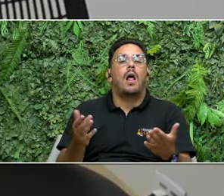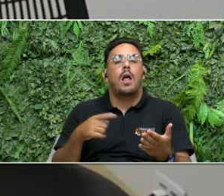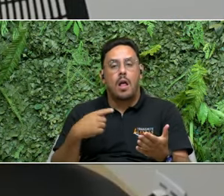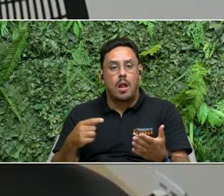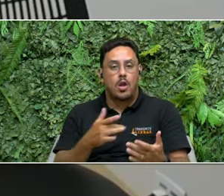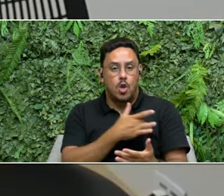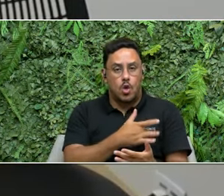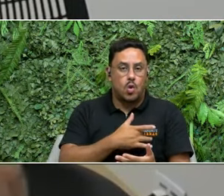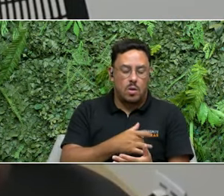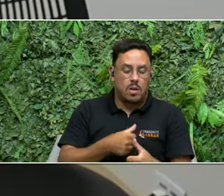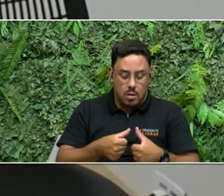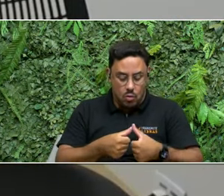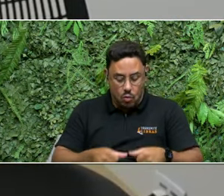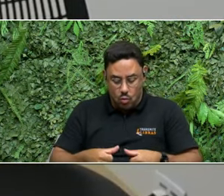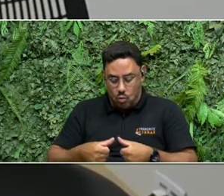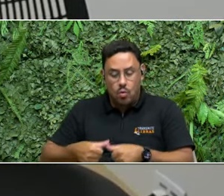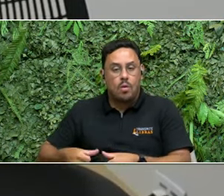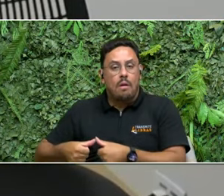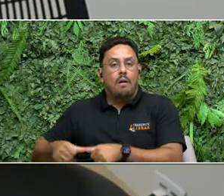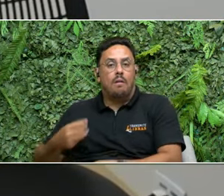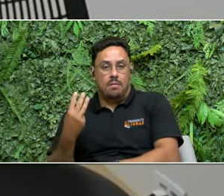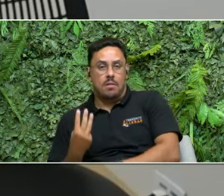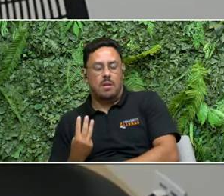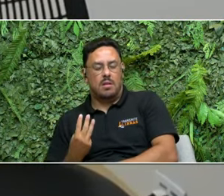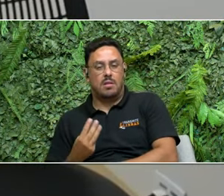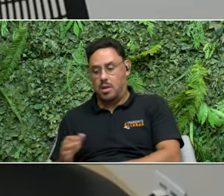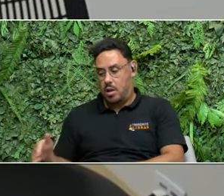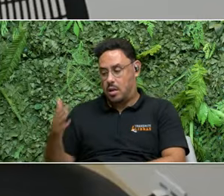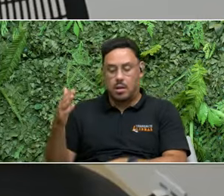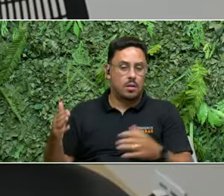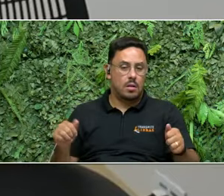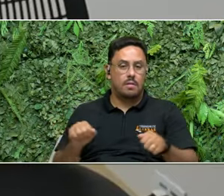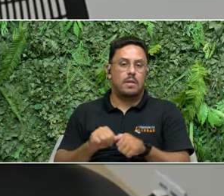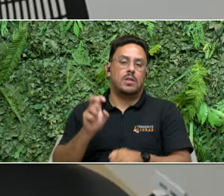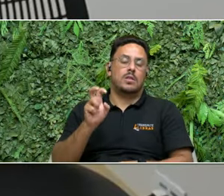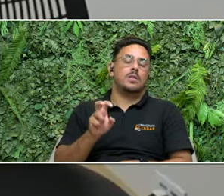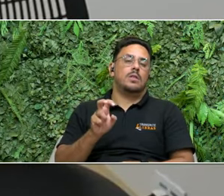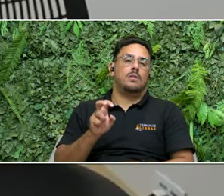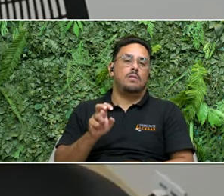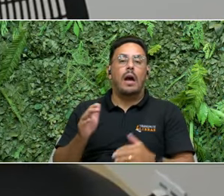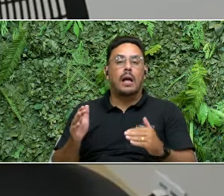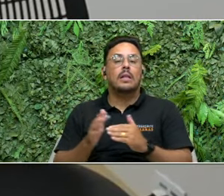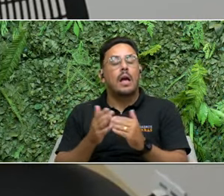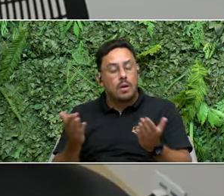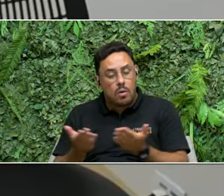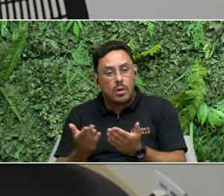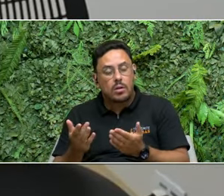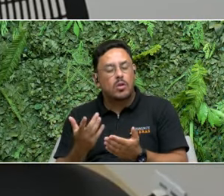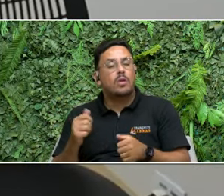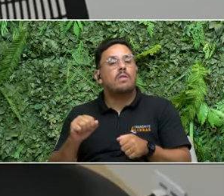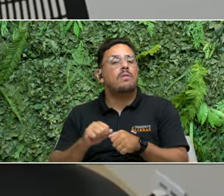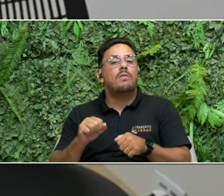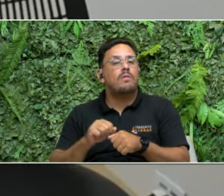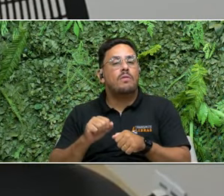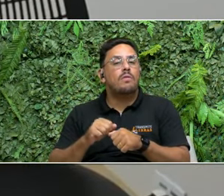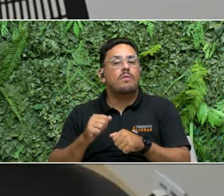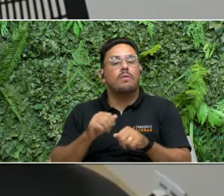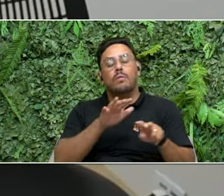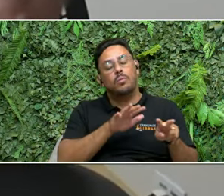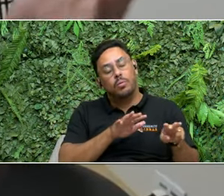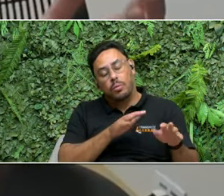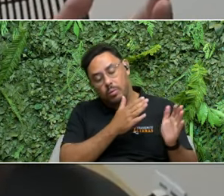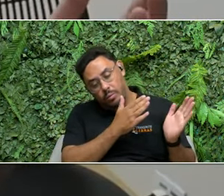defendendo com Três zagueiros e com dois laterais fechando uma linha de cinco até o momento o Cruzeiro não fez isso ao longo da